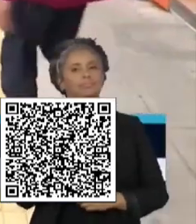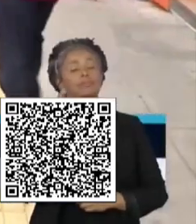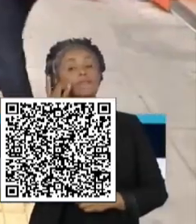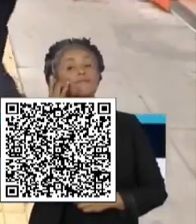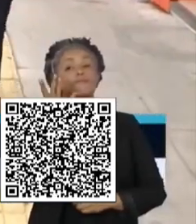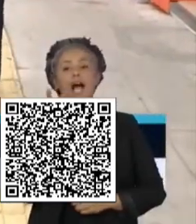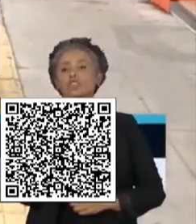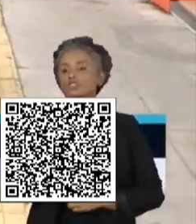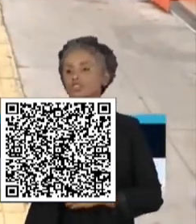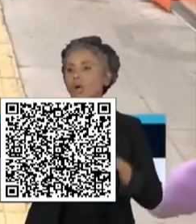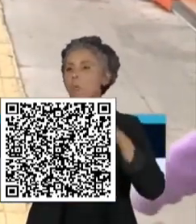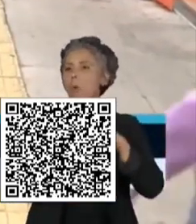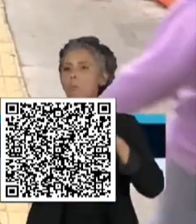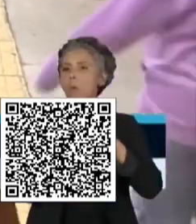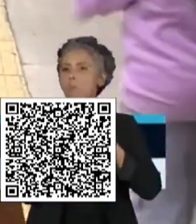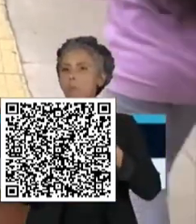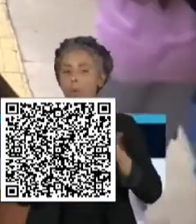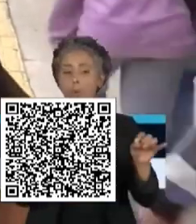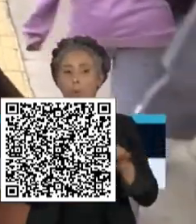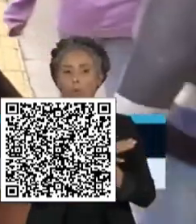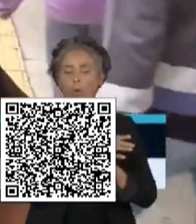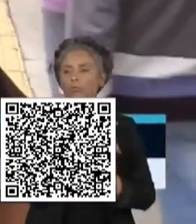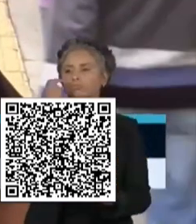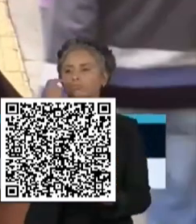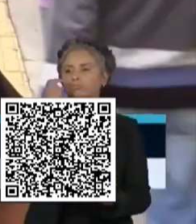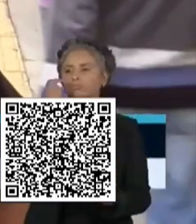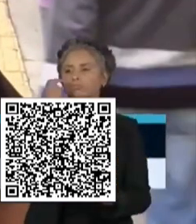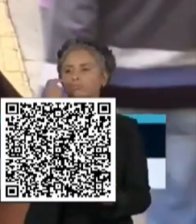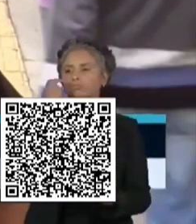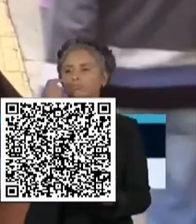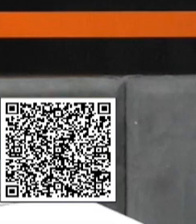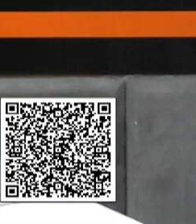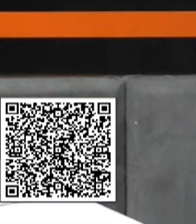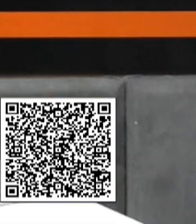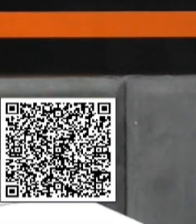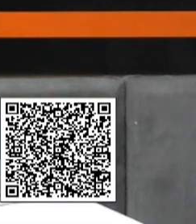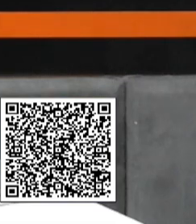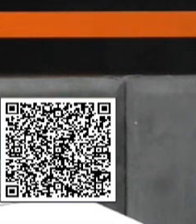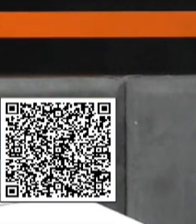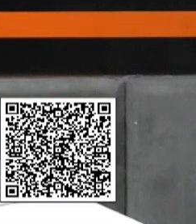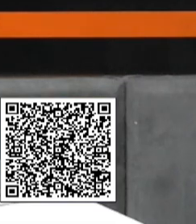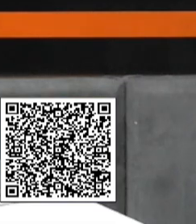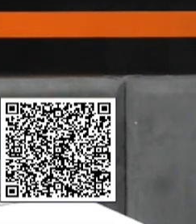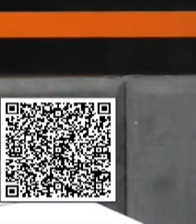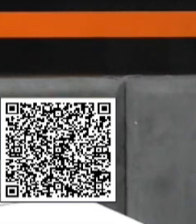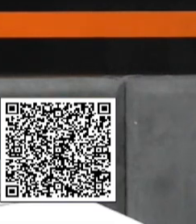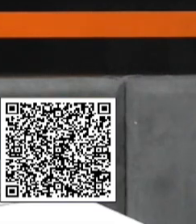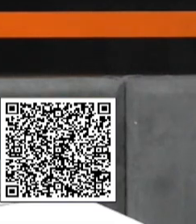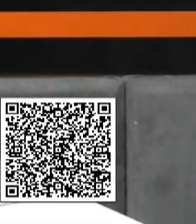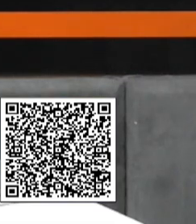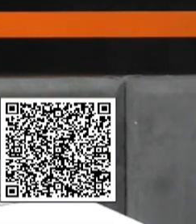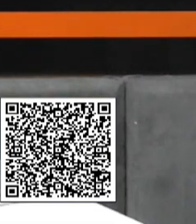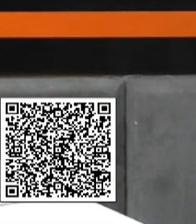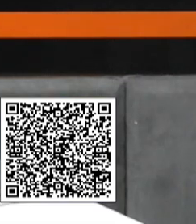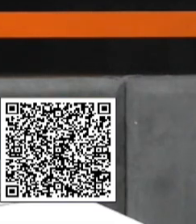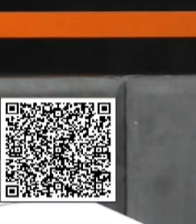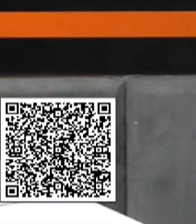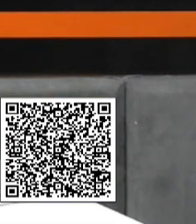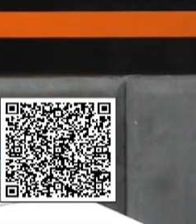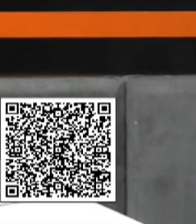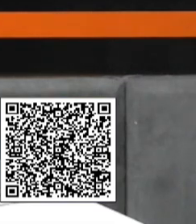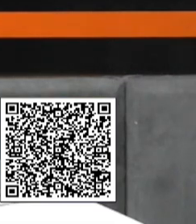ajuntar um pouco do dinheiro e comprar até à vista, se você puder. É, meu amigo, é importante, eu acho uma